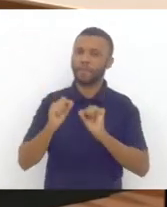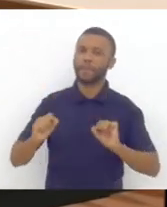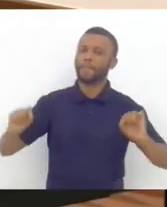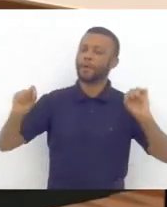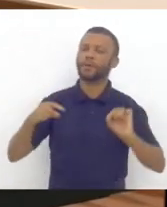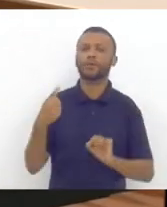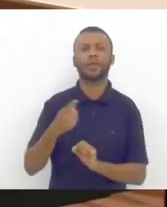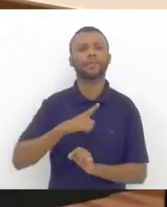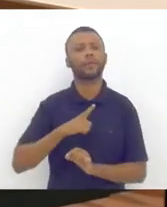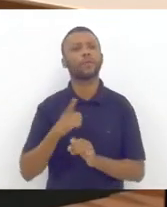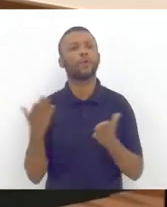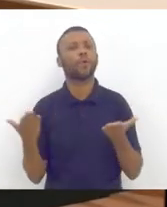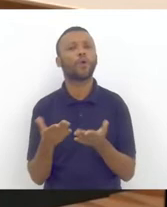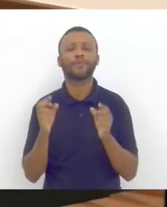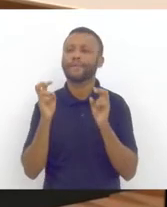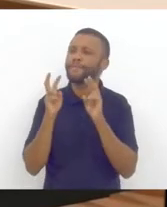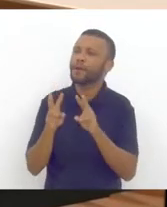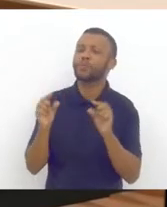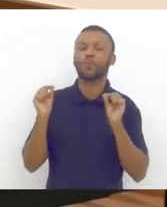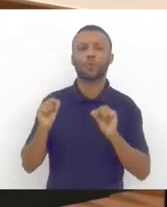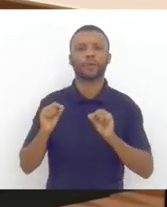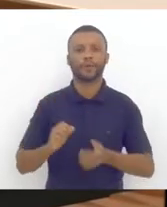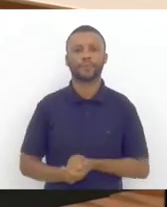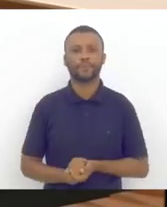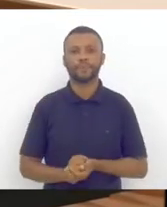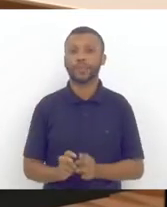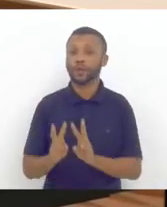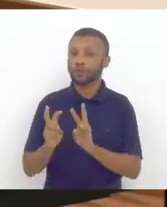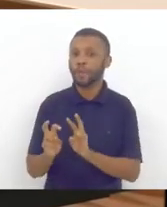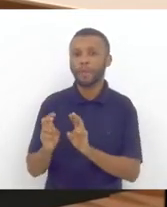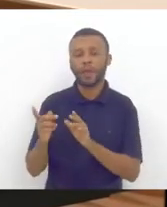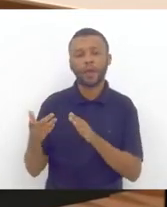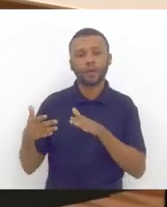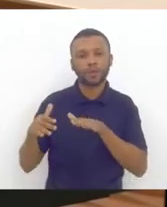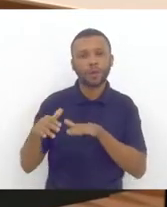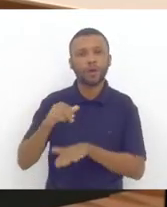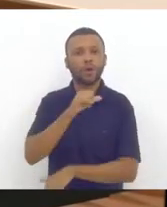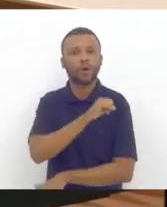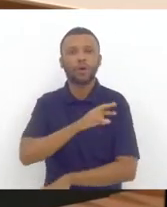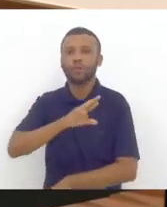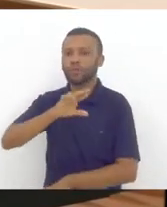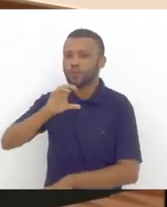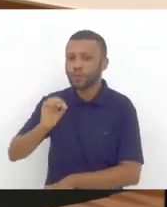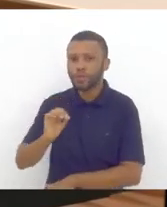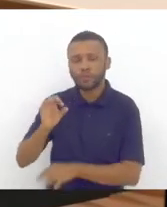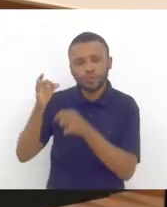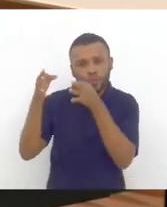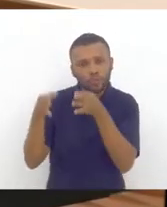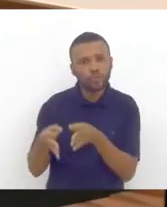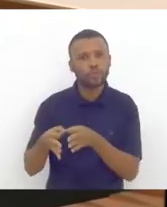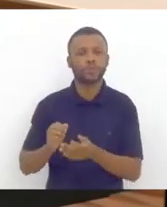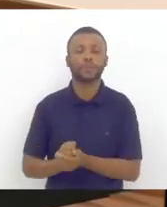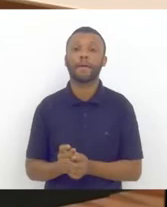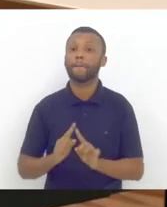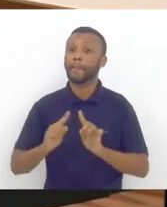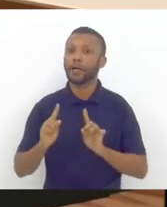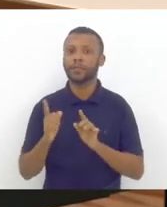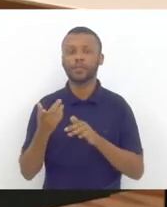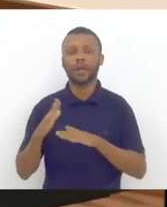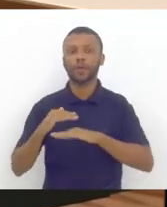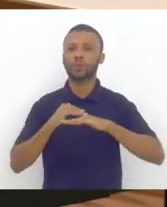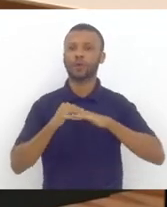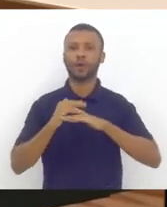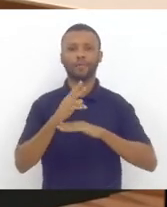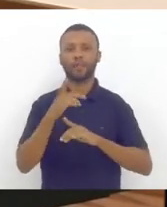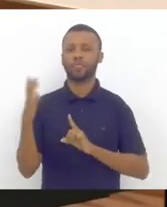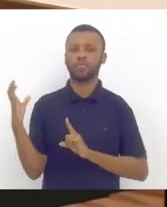nós estamos vendo? A questão da inclusão do Rio de Janeiro, totalmente justa, mas esta inclusão vai implicar com